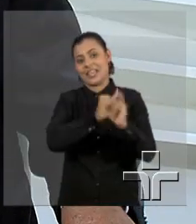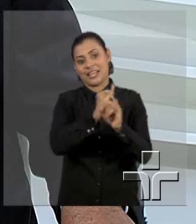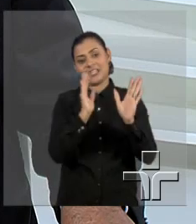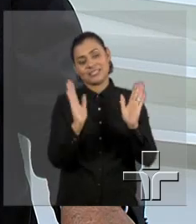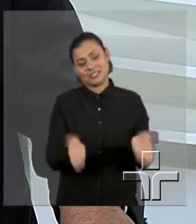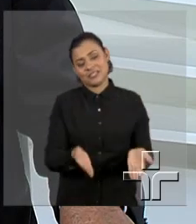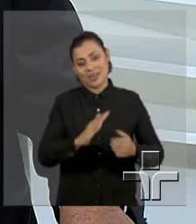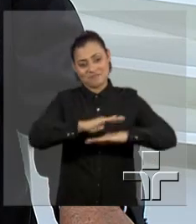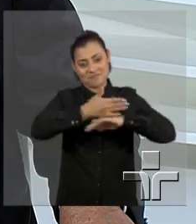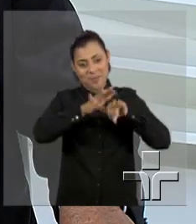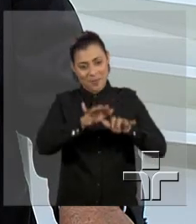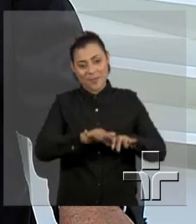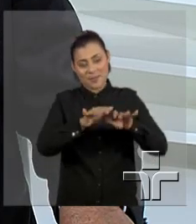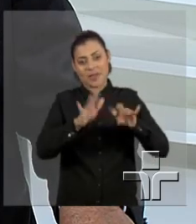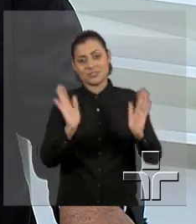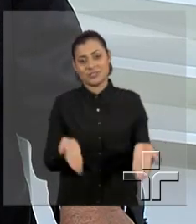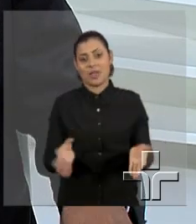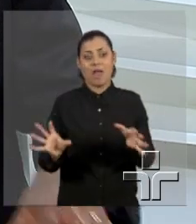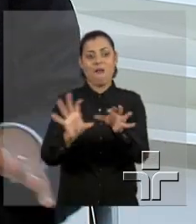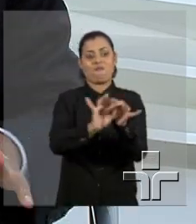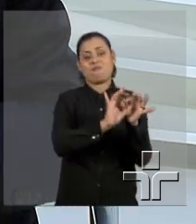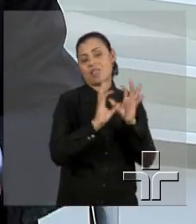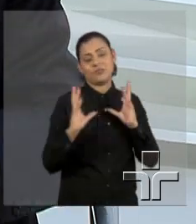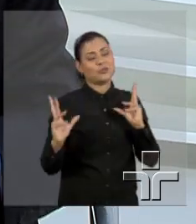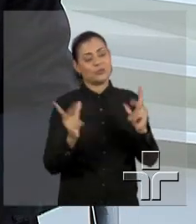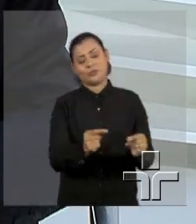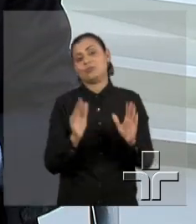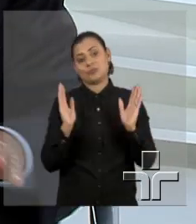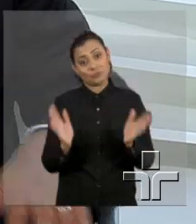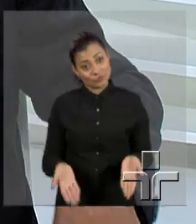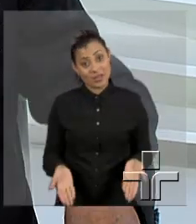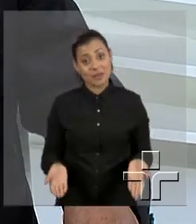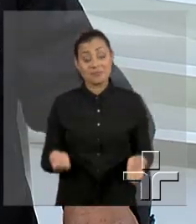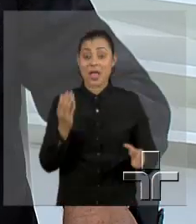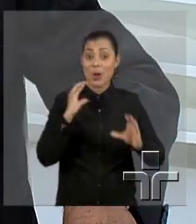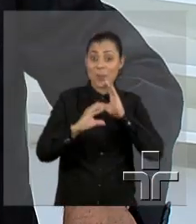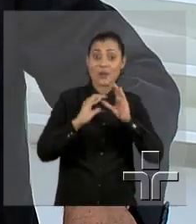no que se chama hoje de conectividade. Todo mundo se comunica